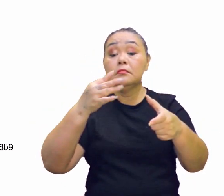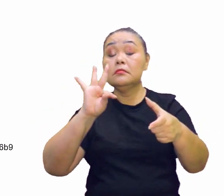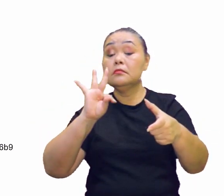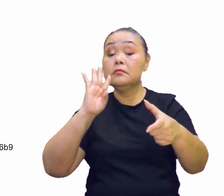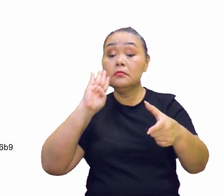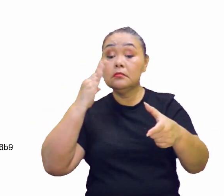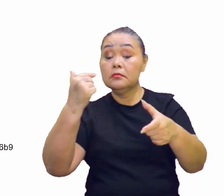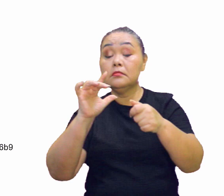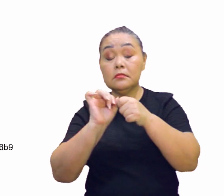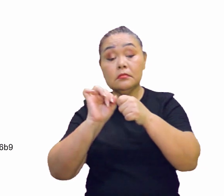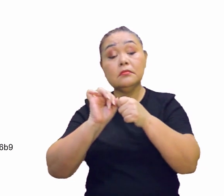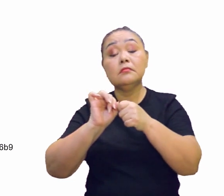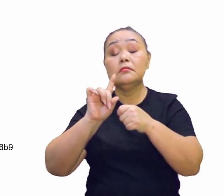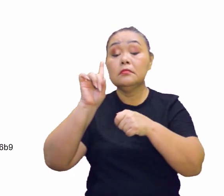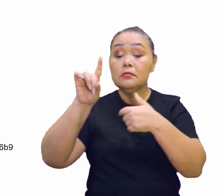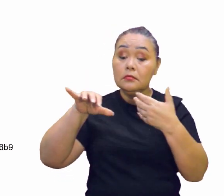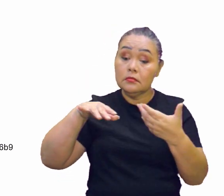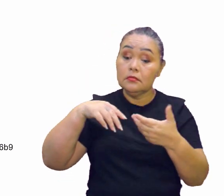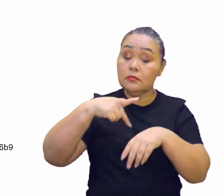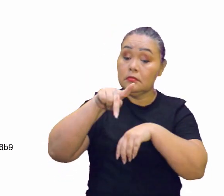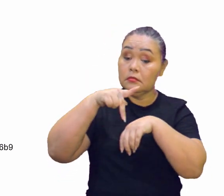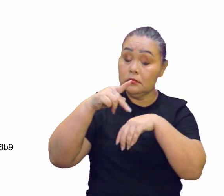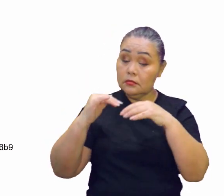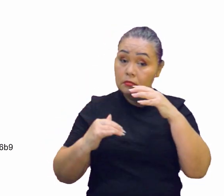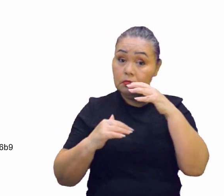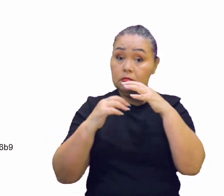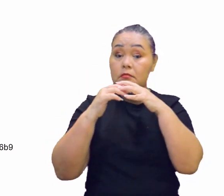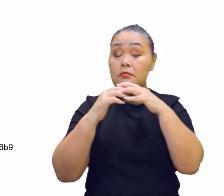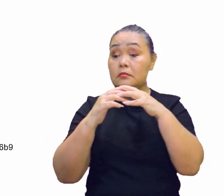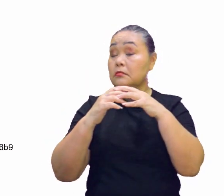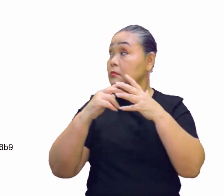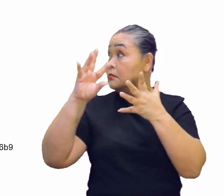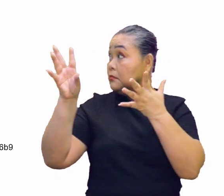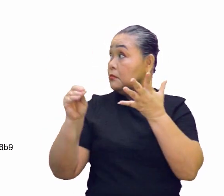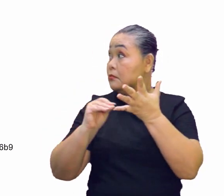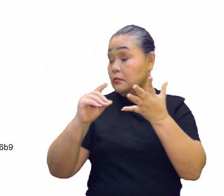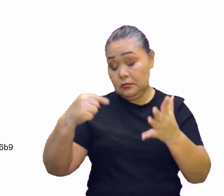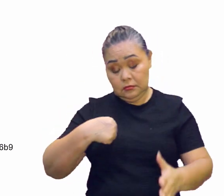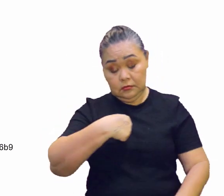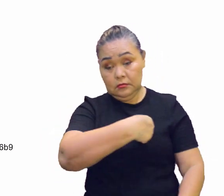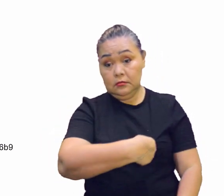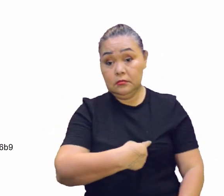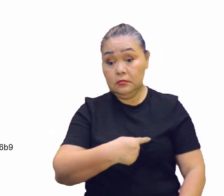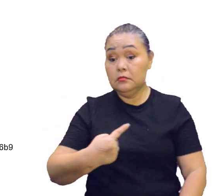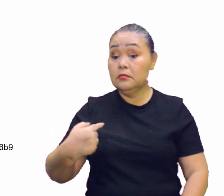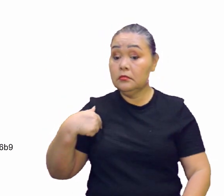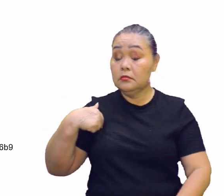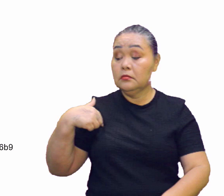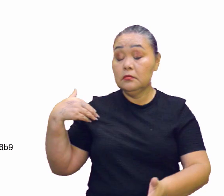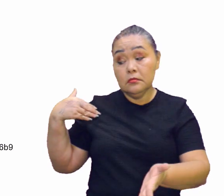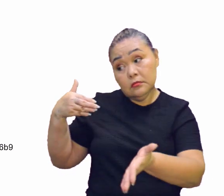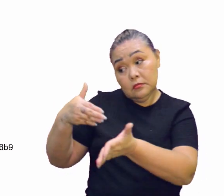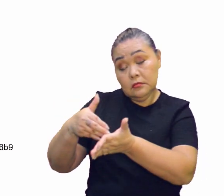da China ainda também um país Um fator importante que saiu recentemente sobre a China. Até